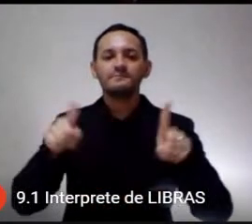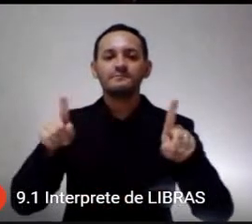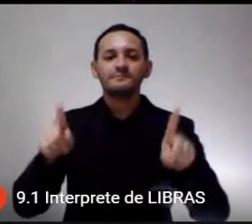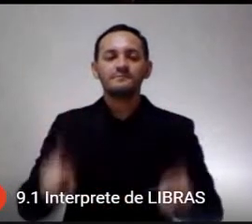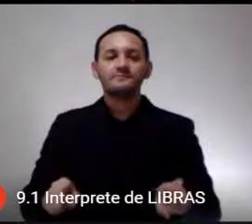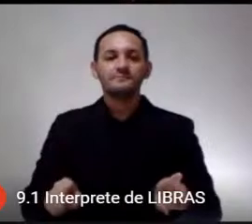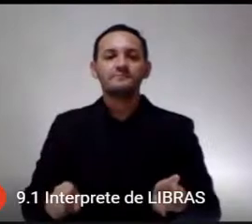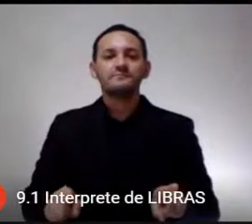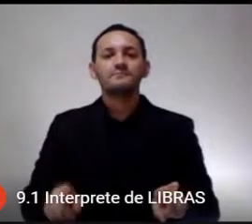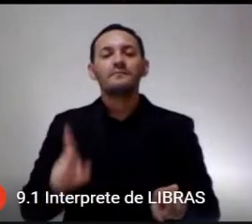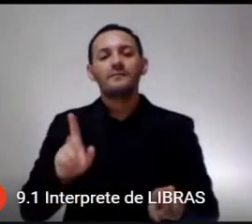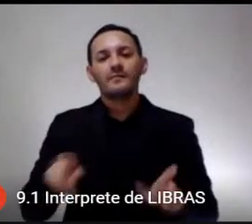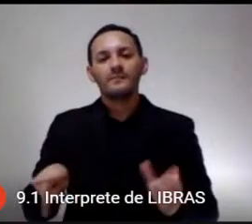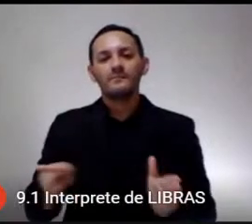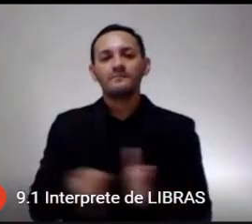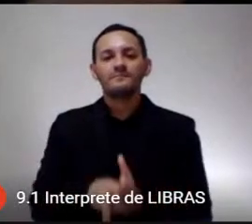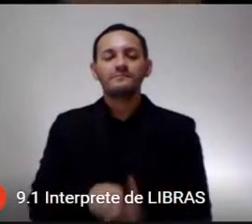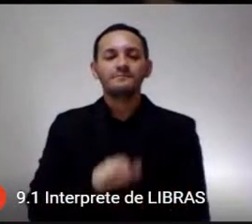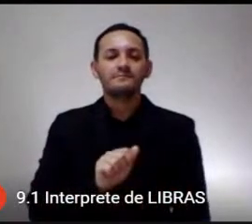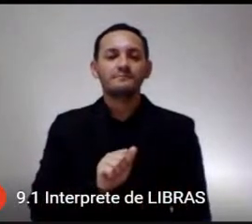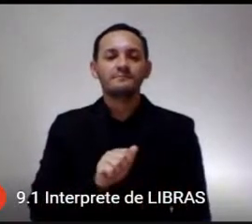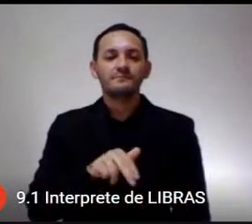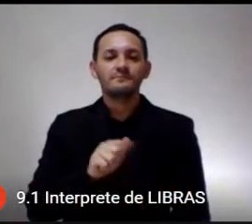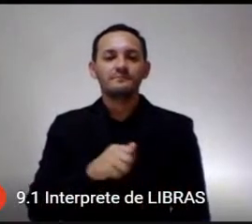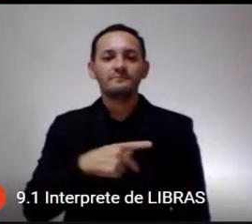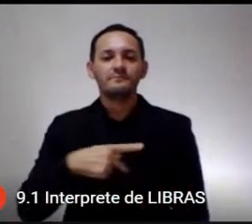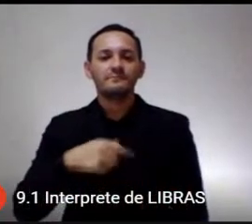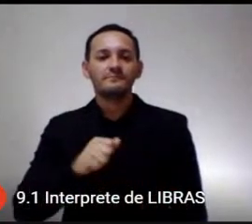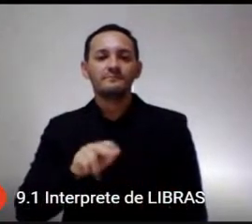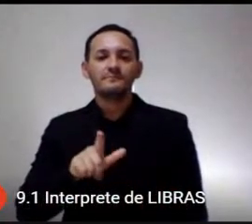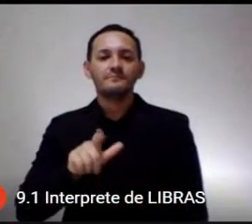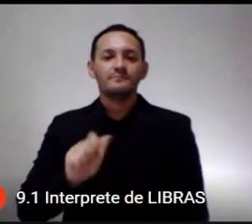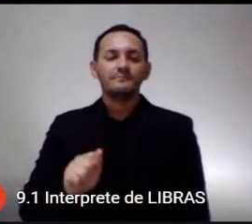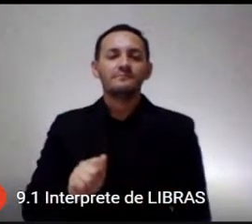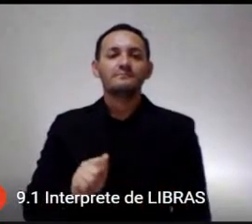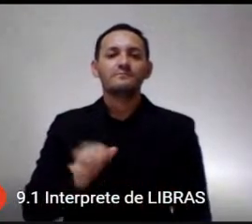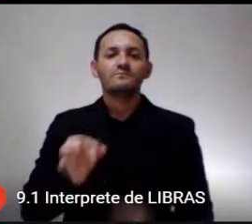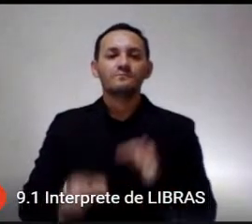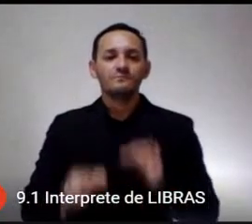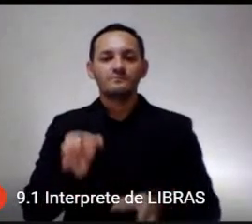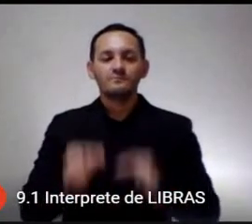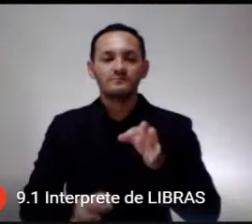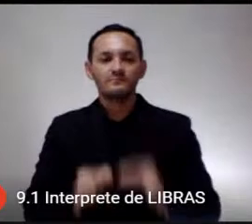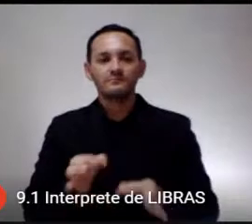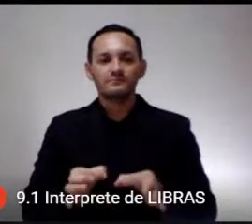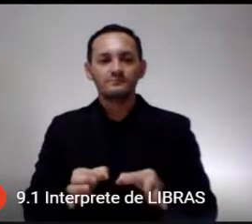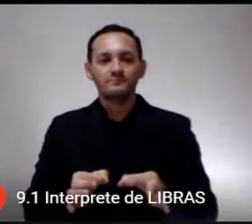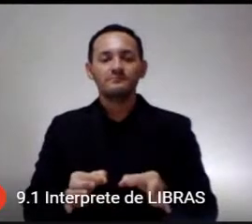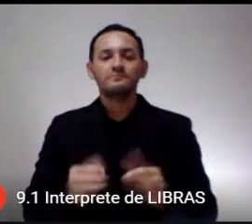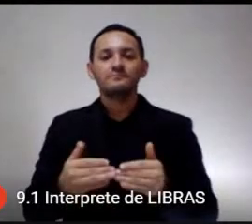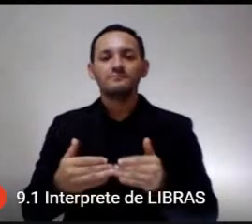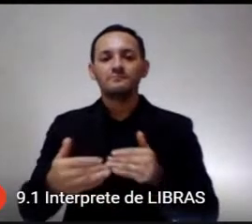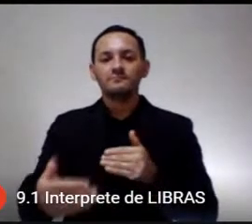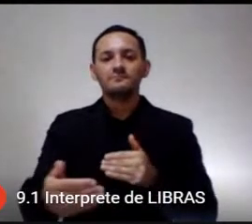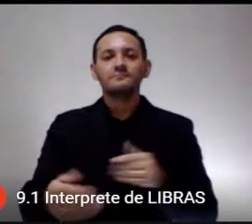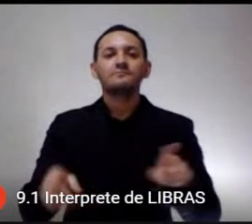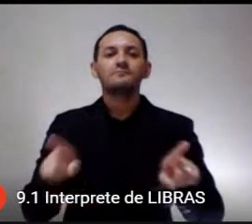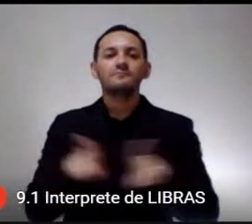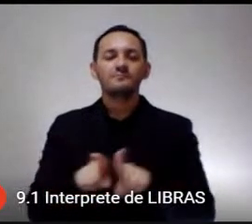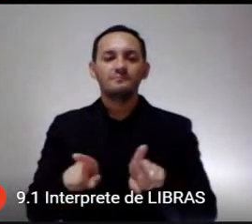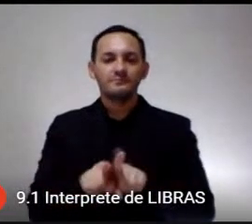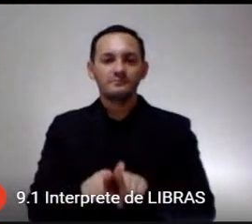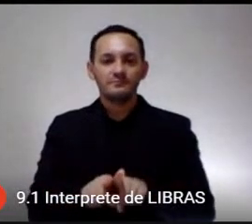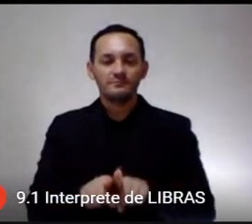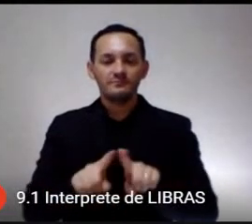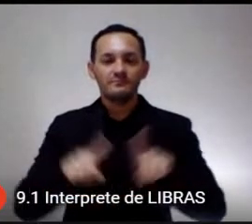doutora Ana Paula, em que é interessado o juízo da primeira zona eleitoral e também a servidora Ivanilde Barbosa